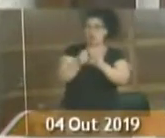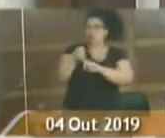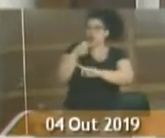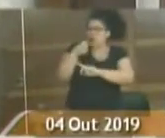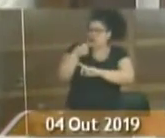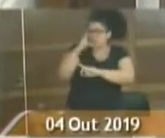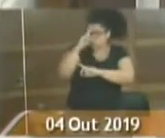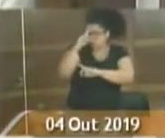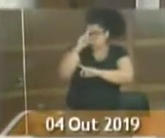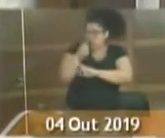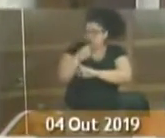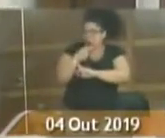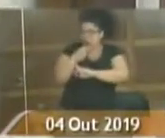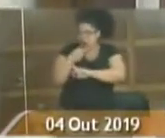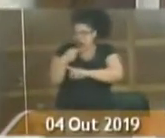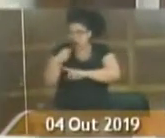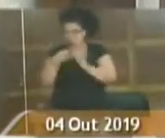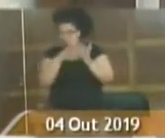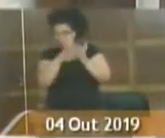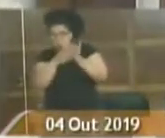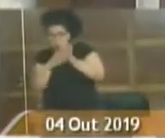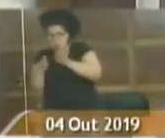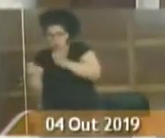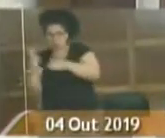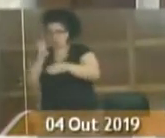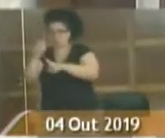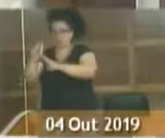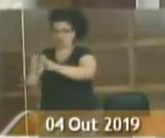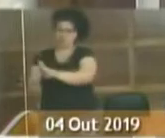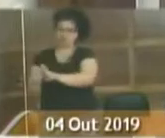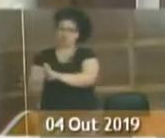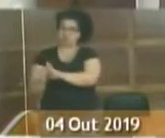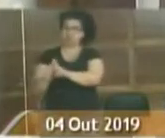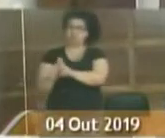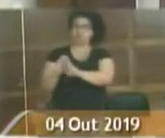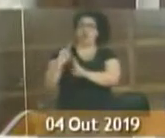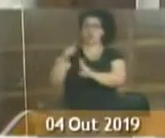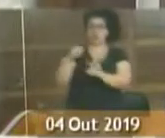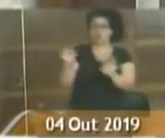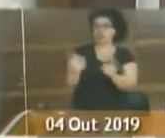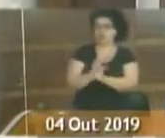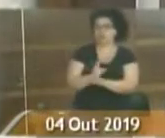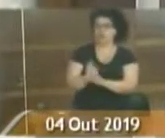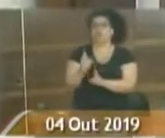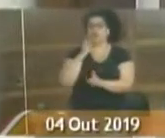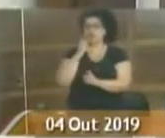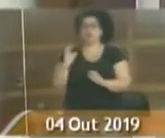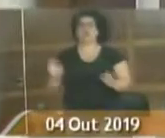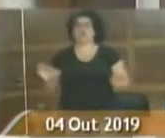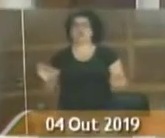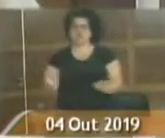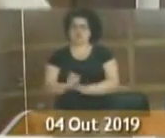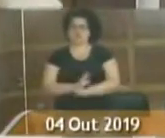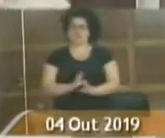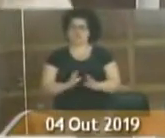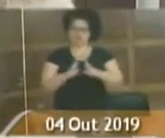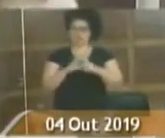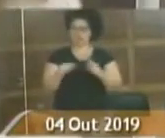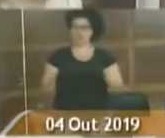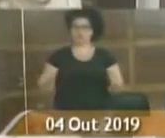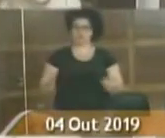a lesão, ainda vai tomar a medicação por 2 meses. Aí, sim, a gente pode dizer que teve a cura clínica,